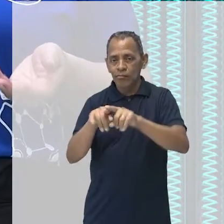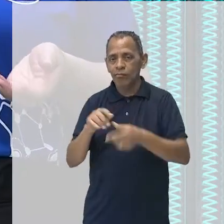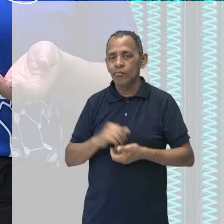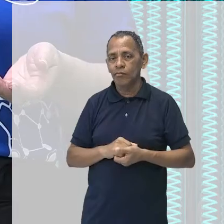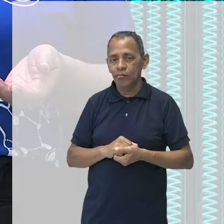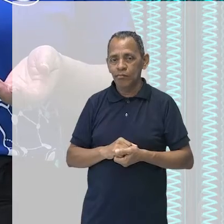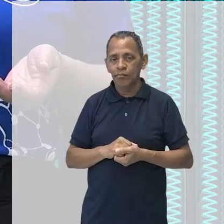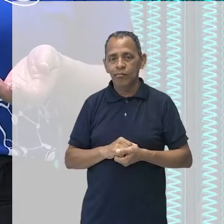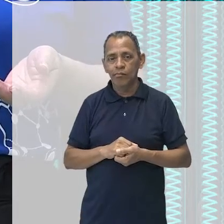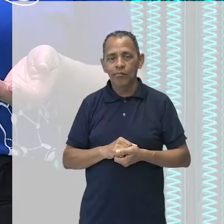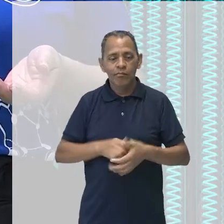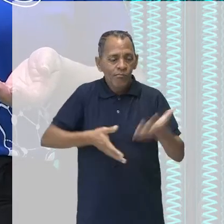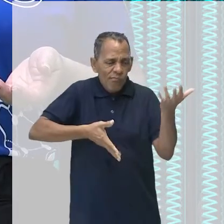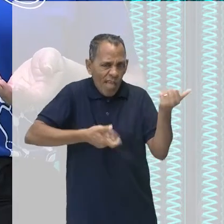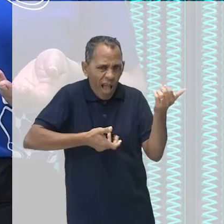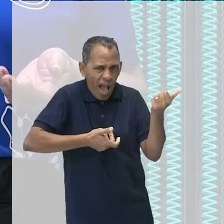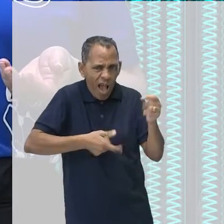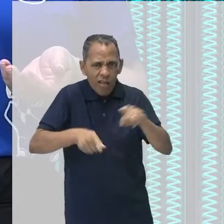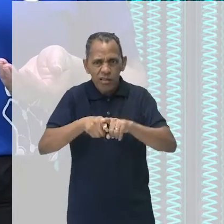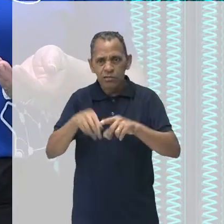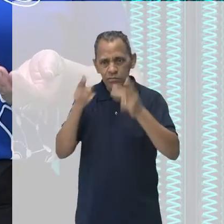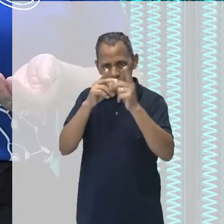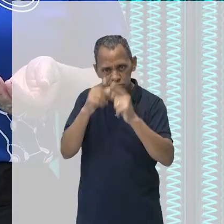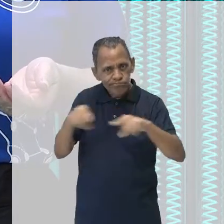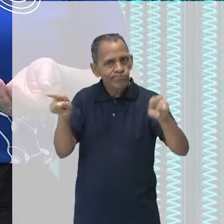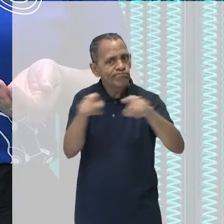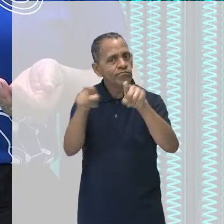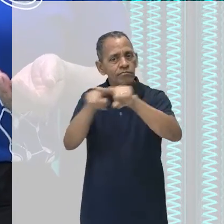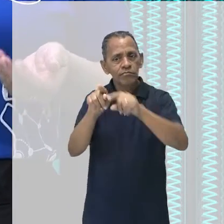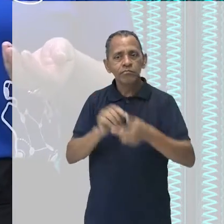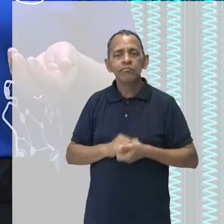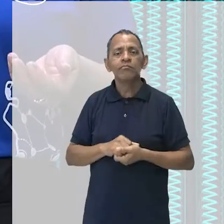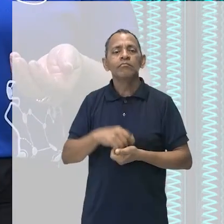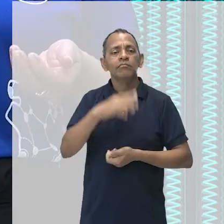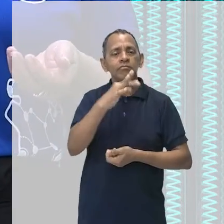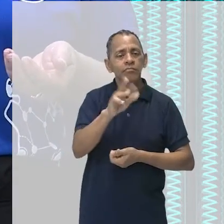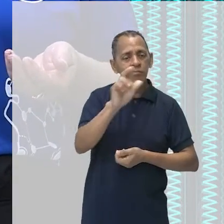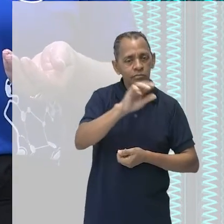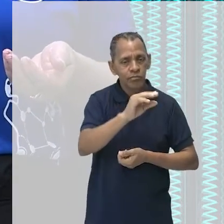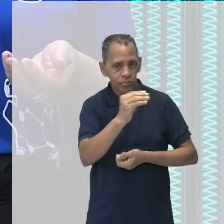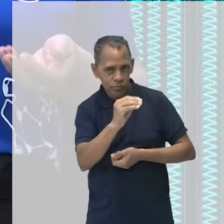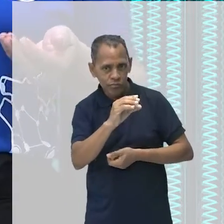aquela pegada do rock and roll na música de protesto, da Tropicália,